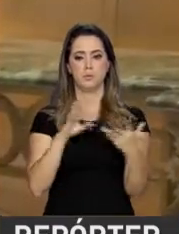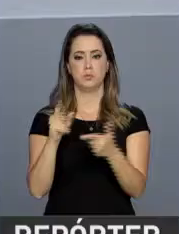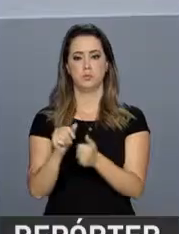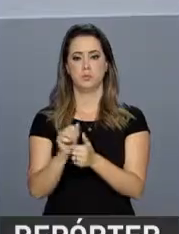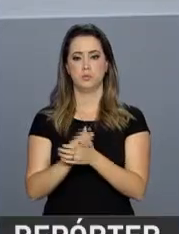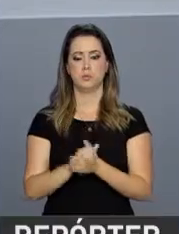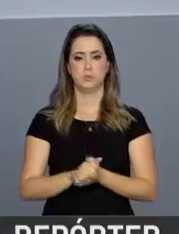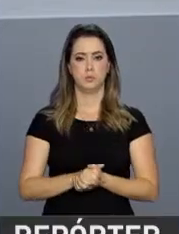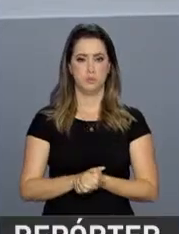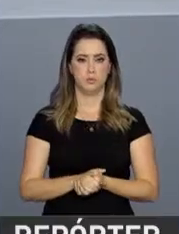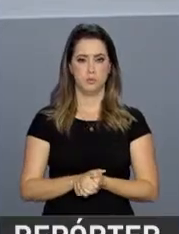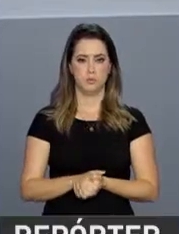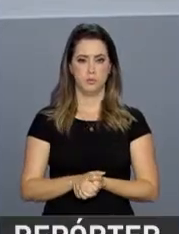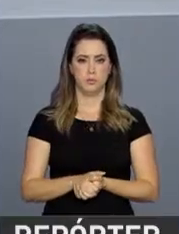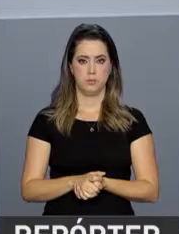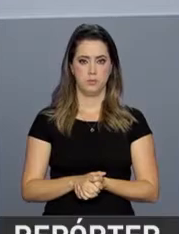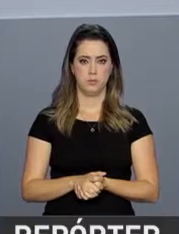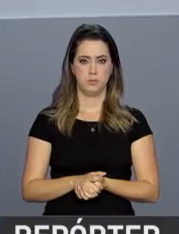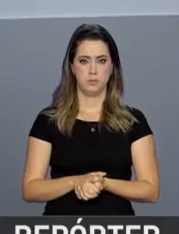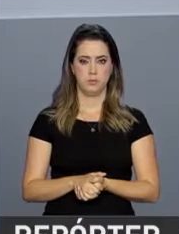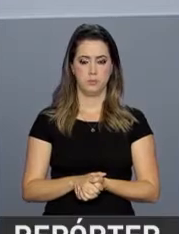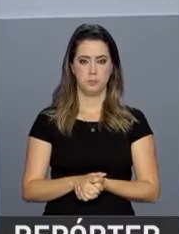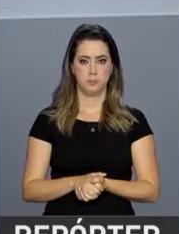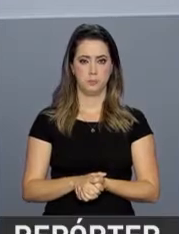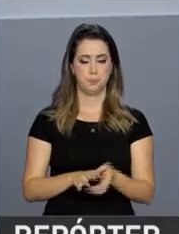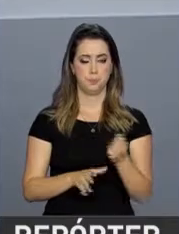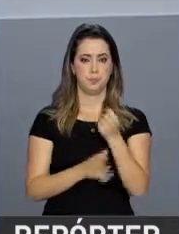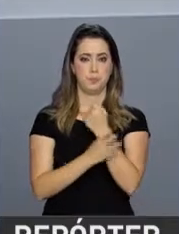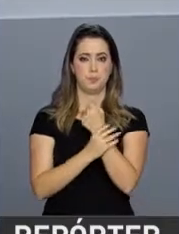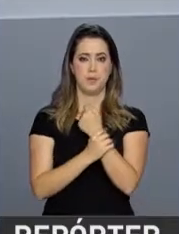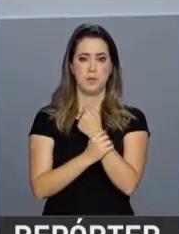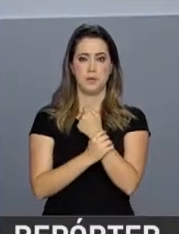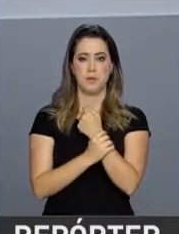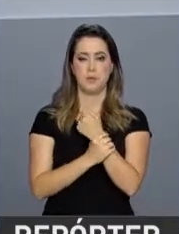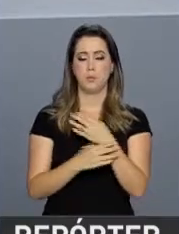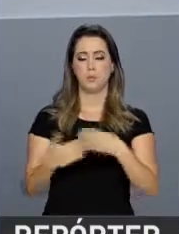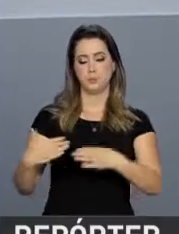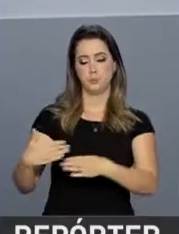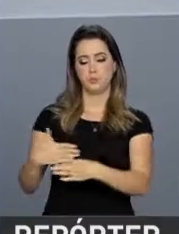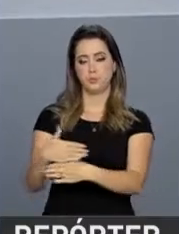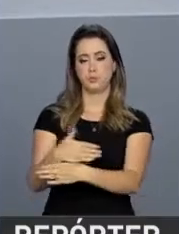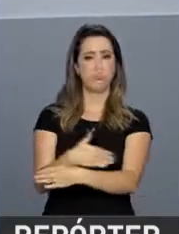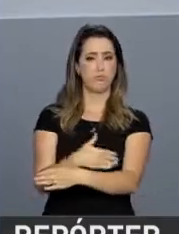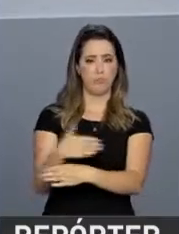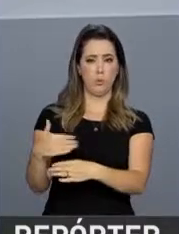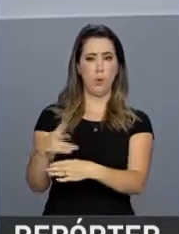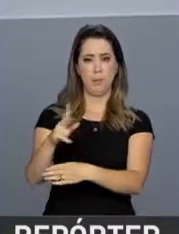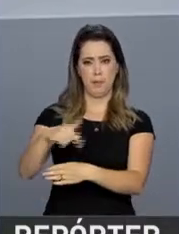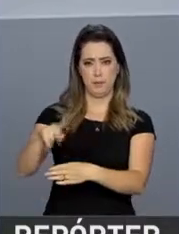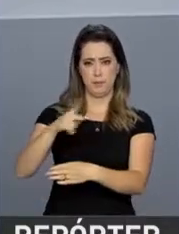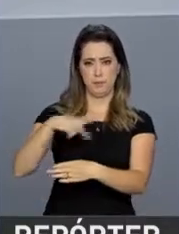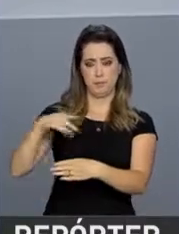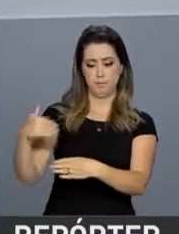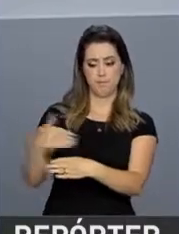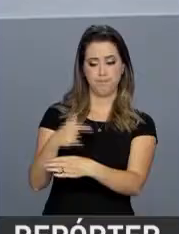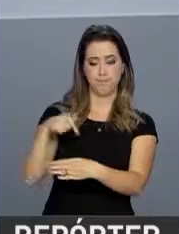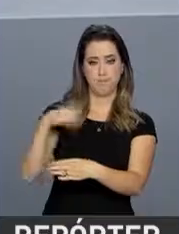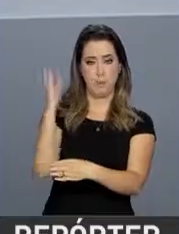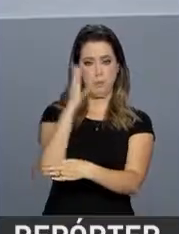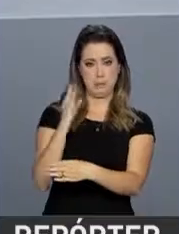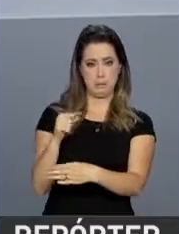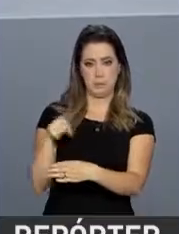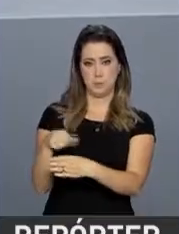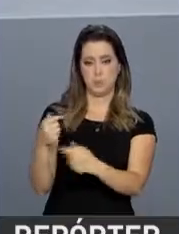mundo. A segurança na região de fronteira do Brasil foi tema de uma reunião hoje com representantes de